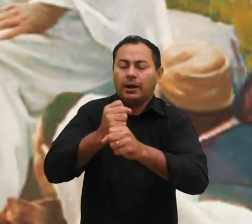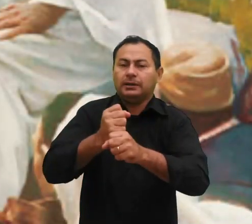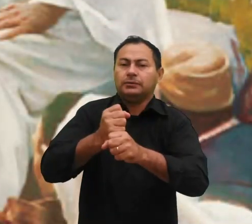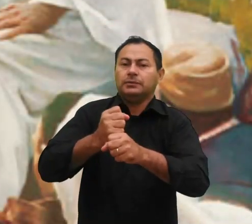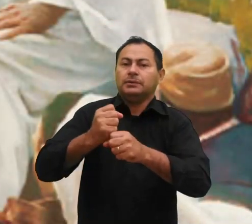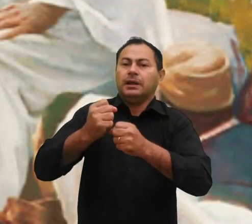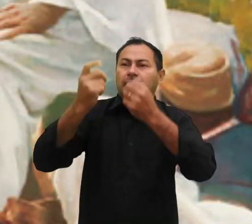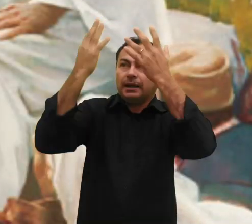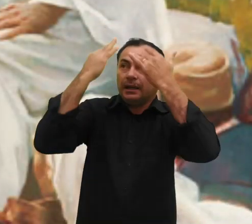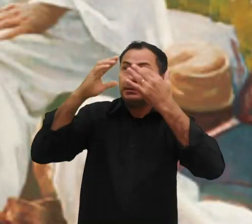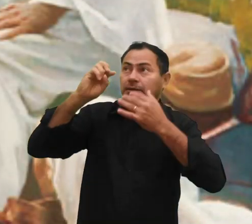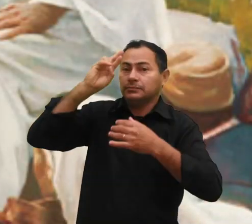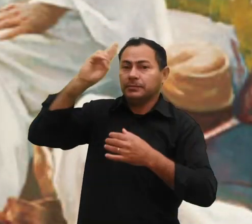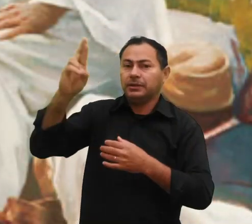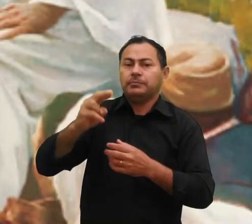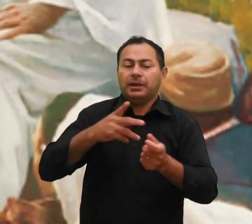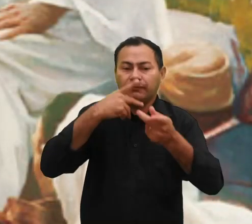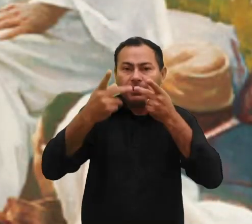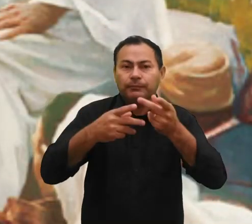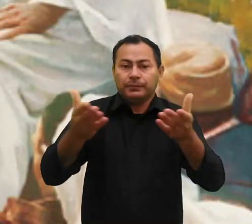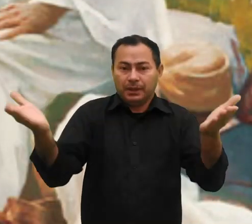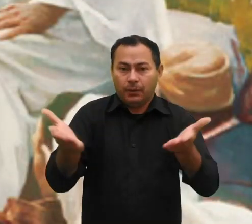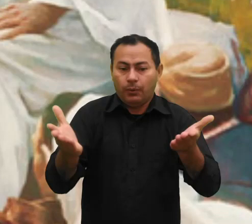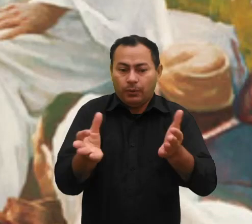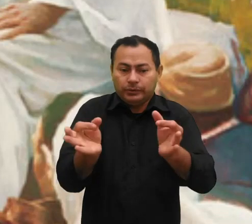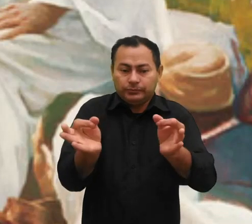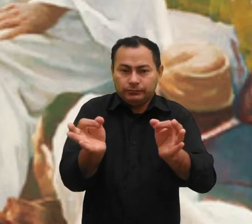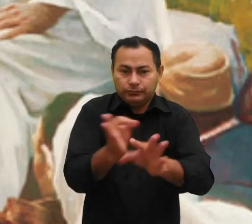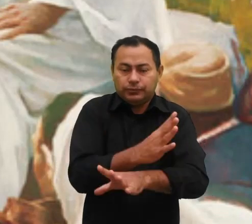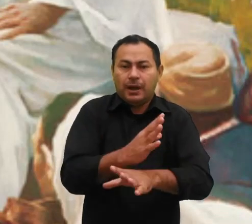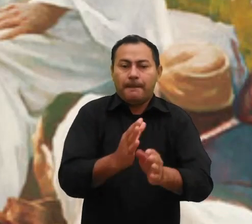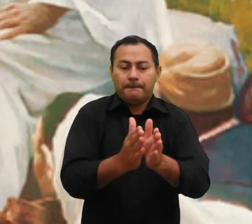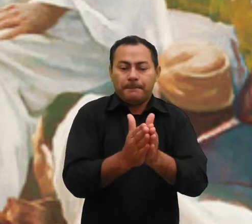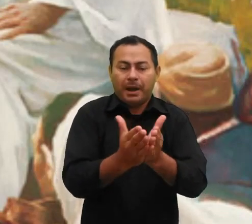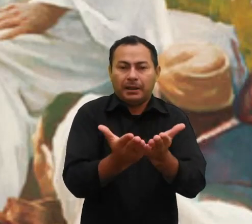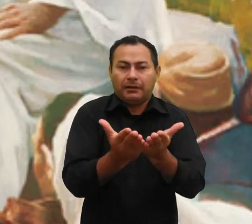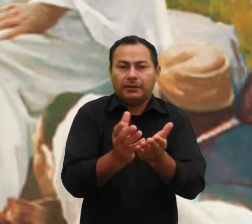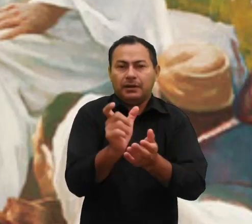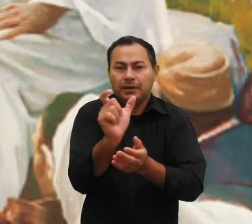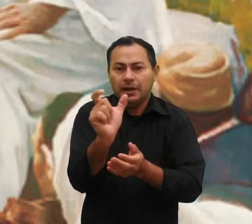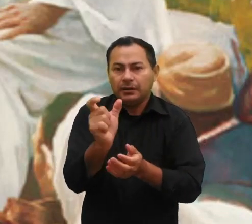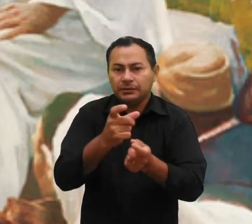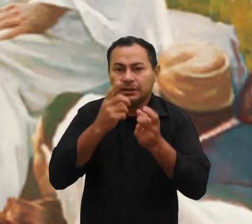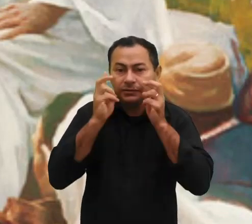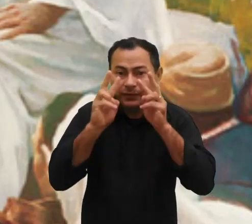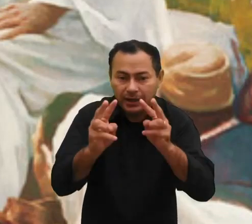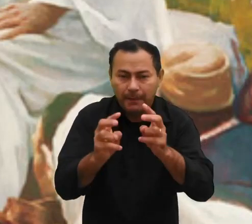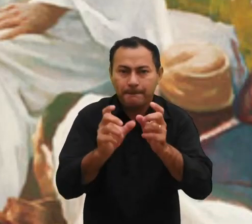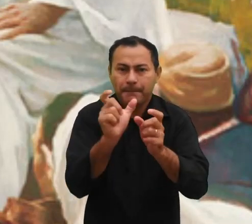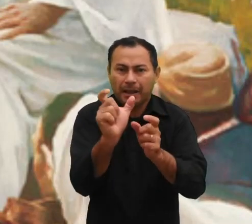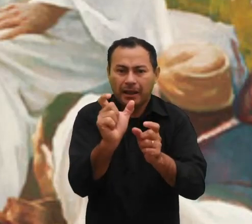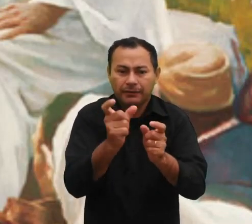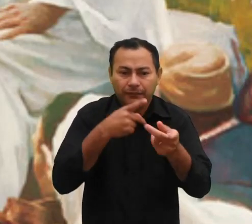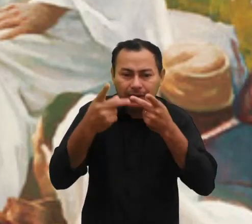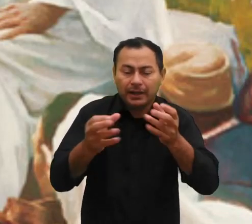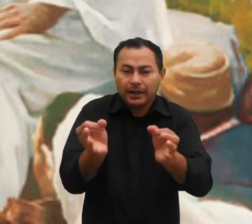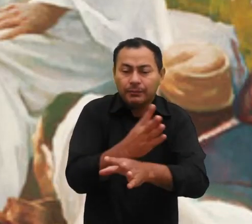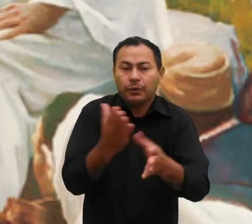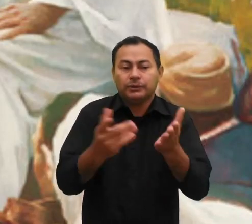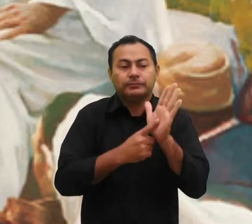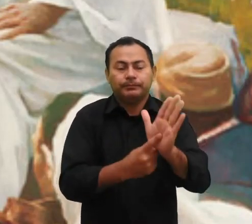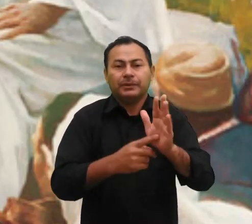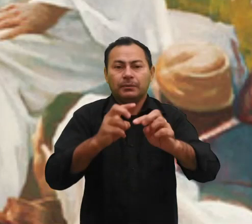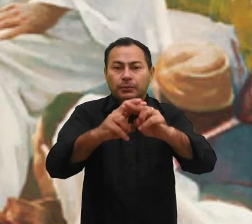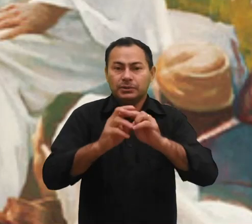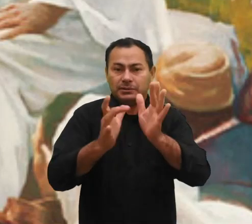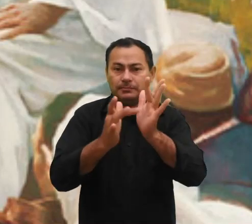Jesus iniciou seu ministério e afirmou: hoje se cumpriu a palavra que vocês acabaram de ouvir. Foi para isso